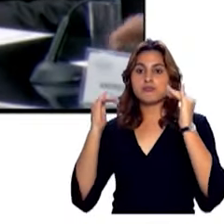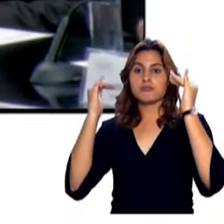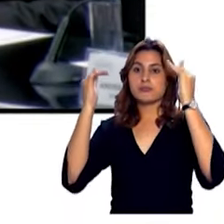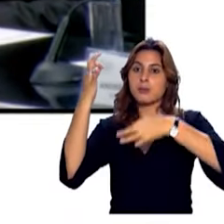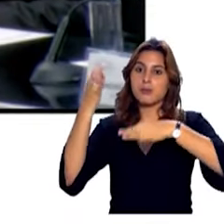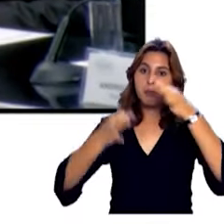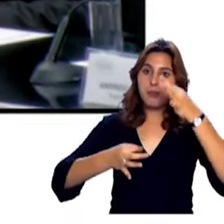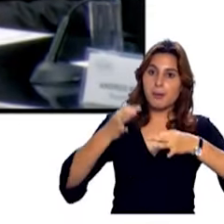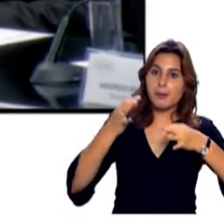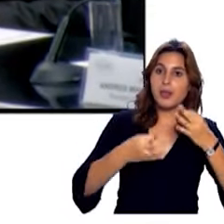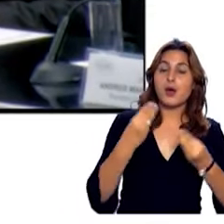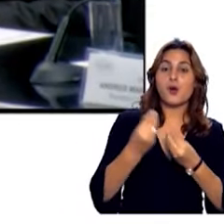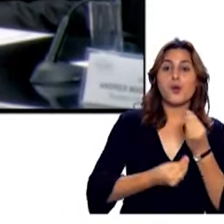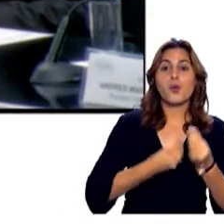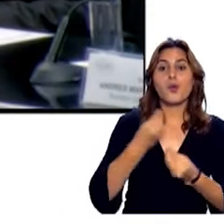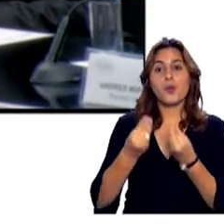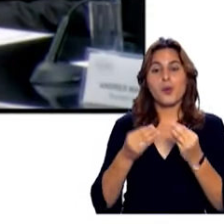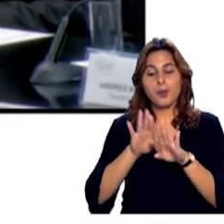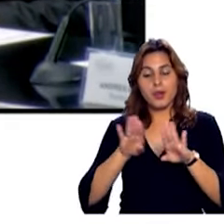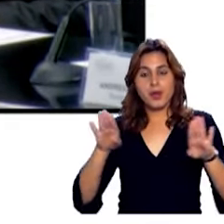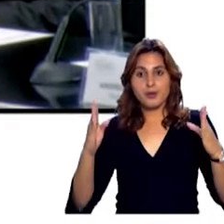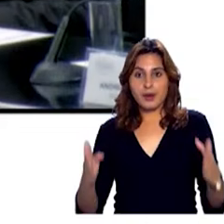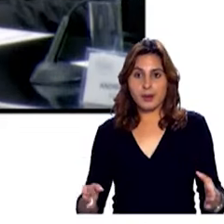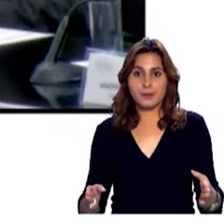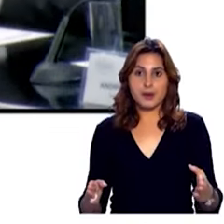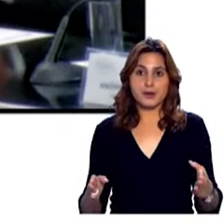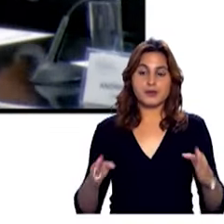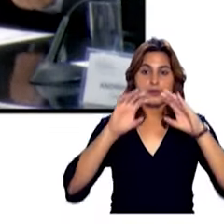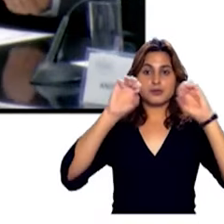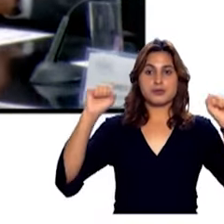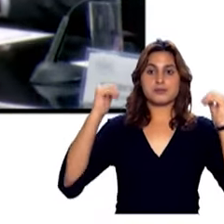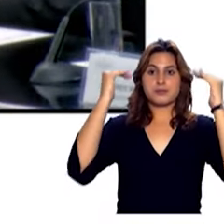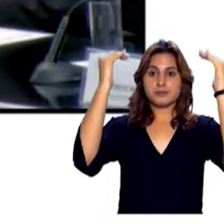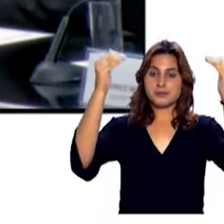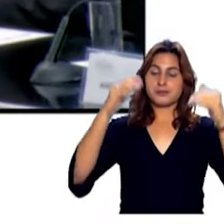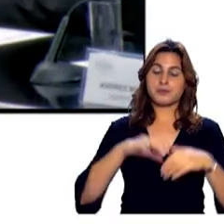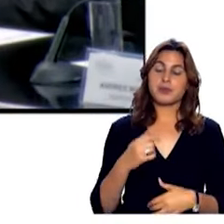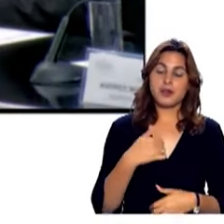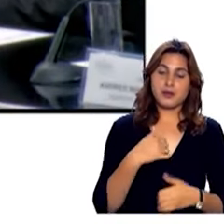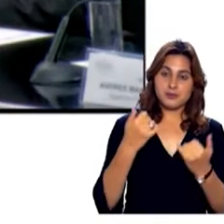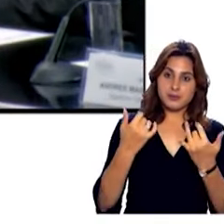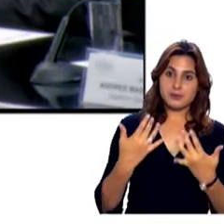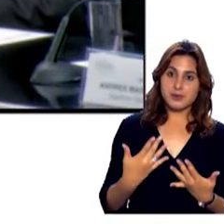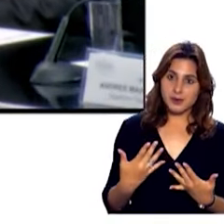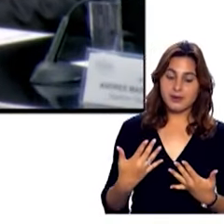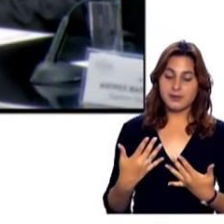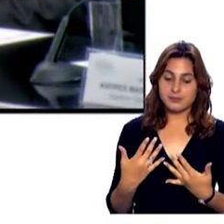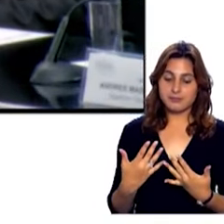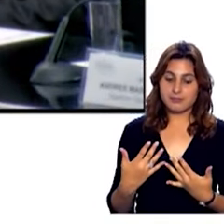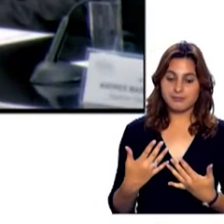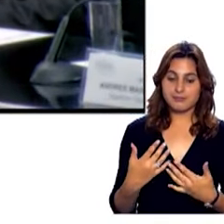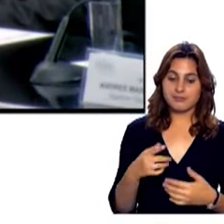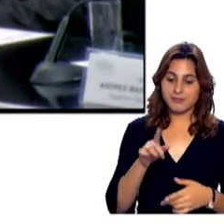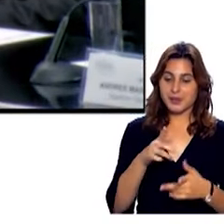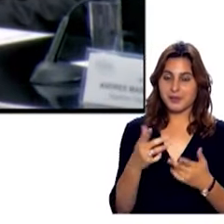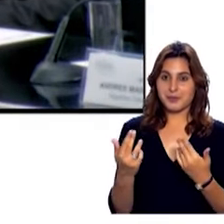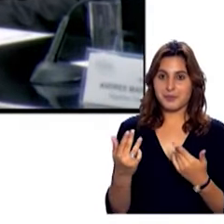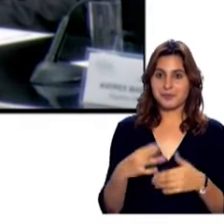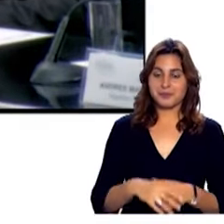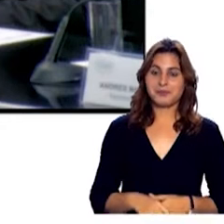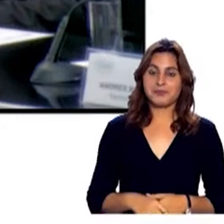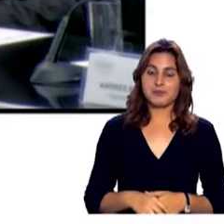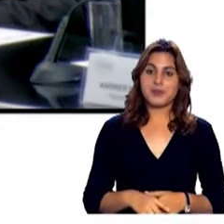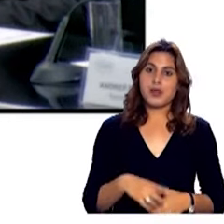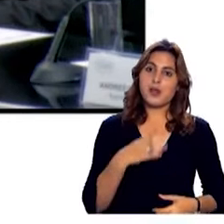forma de filtro pelo gabinete do do tribunal Supremo eu havia falado aqui com o Don Martinez Exatamente isso ou seja como era feito